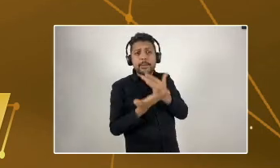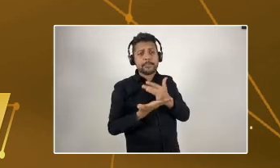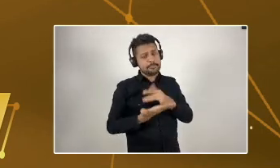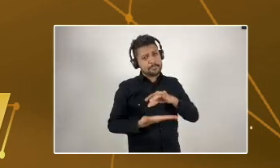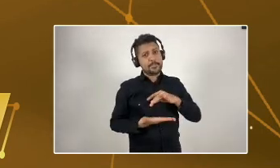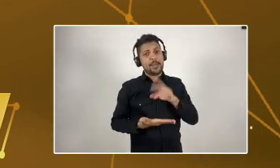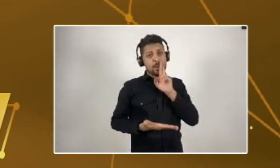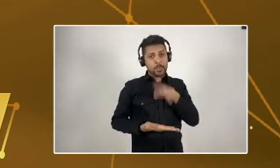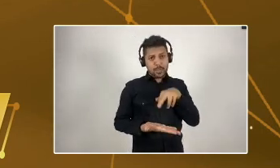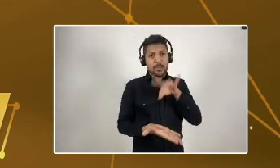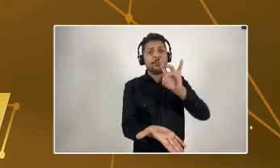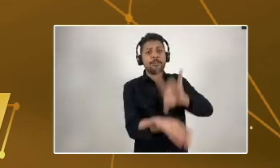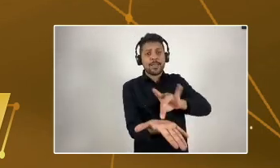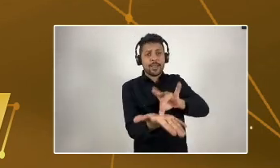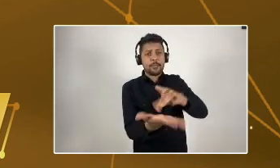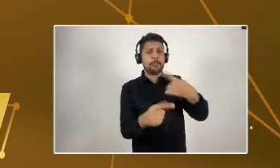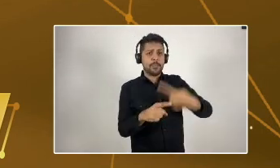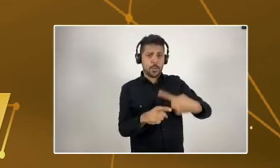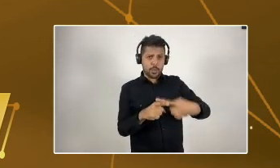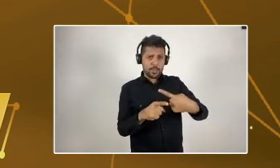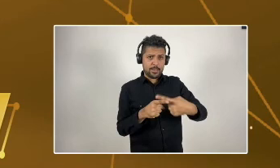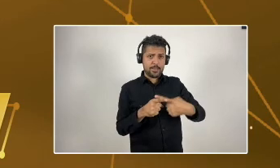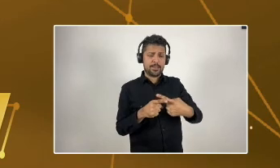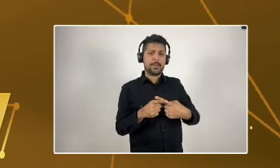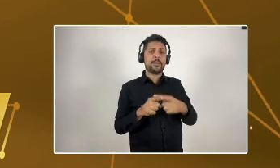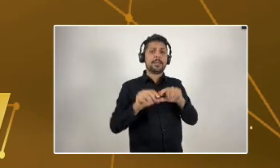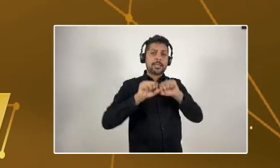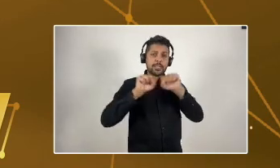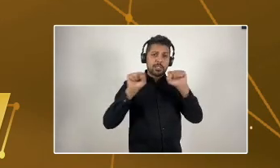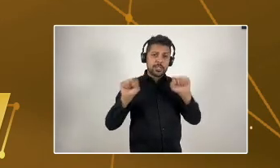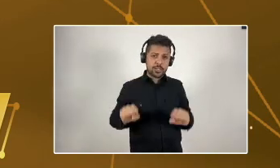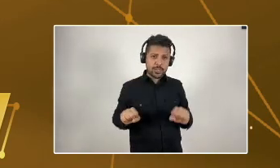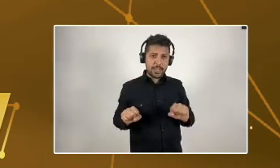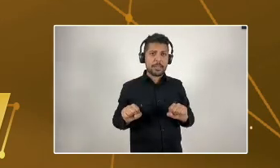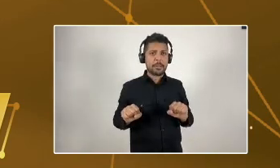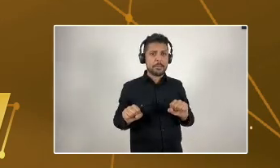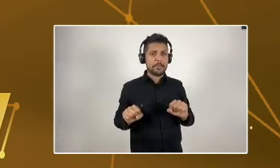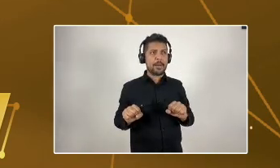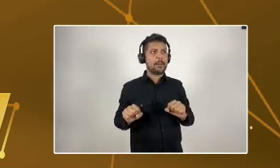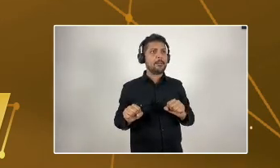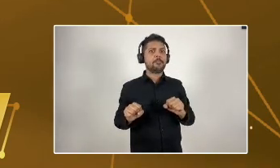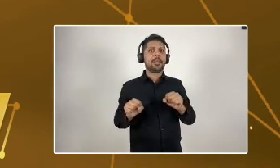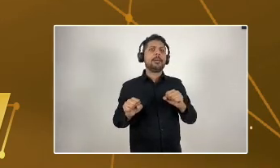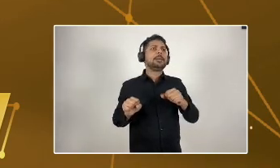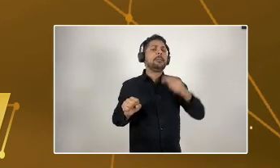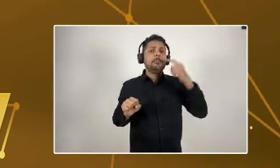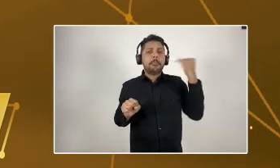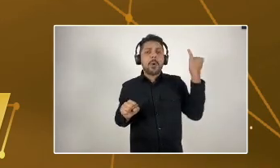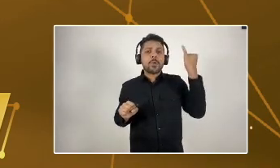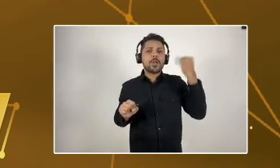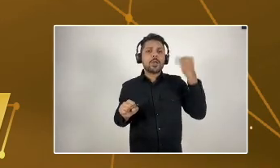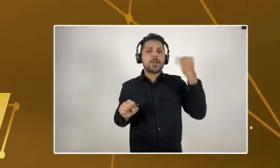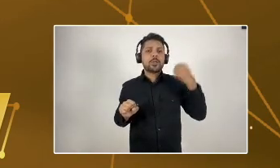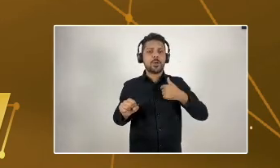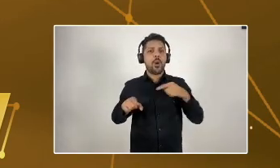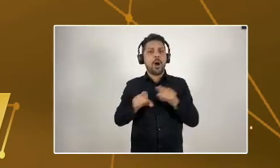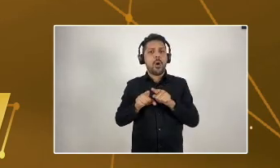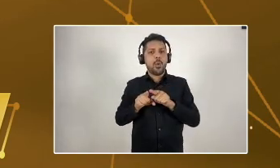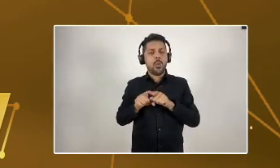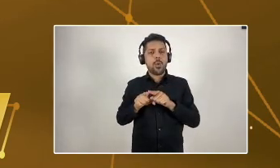para o nosso processo essa questão de você ter um único repositório, uma única representação